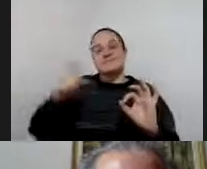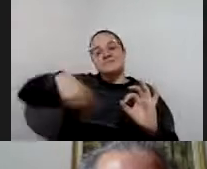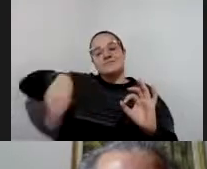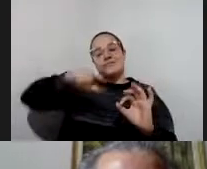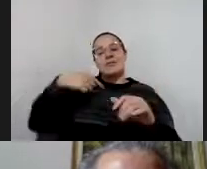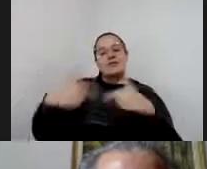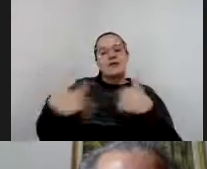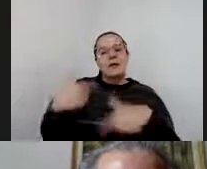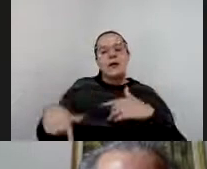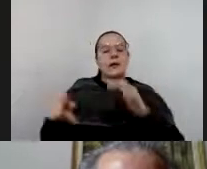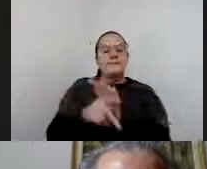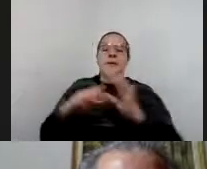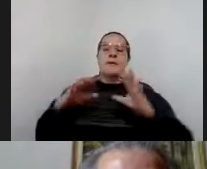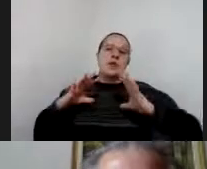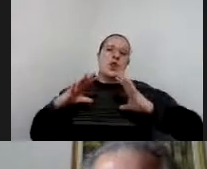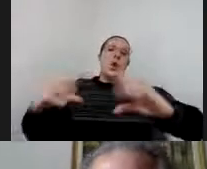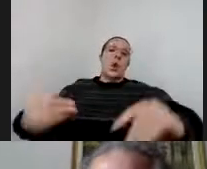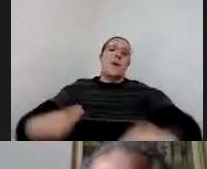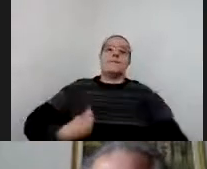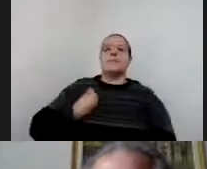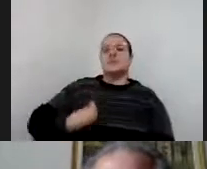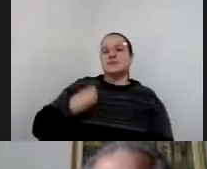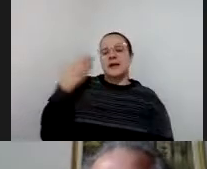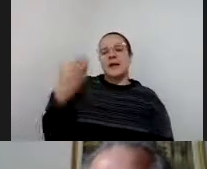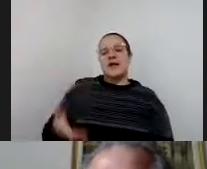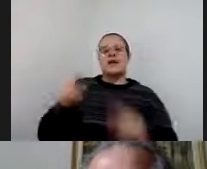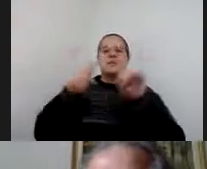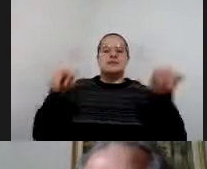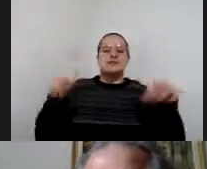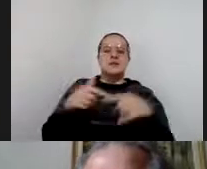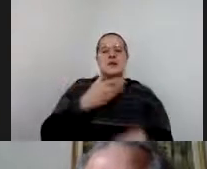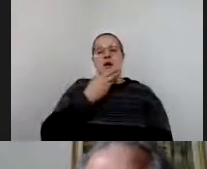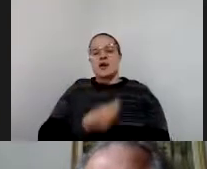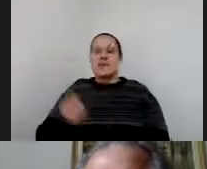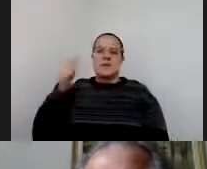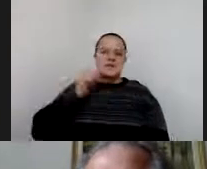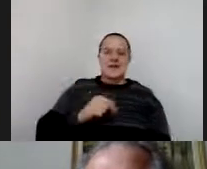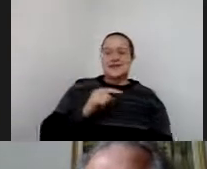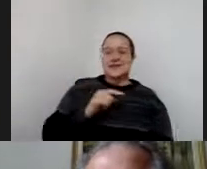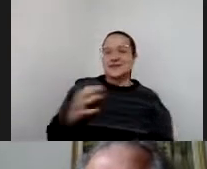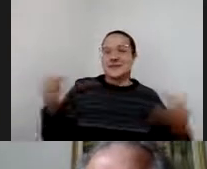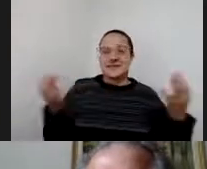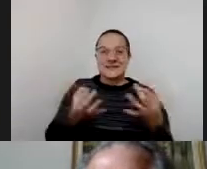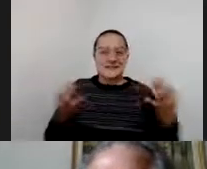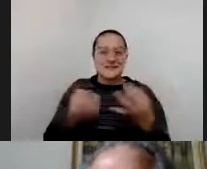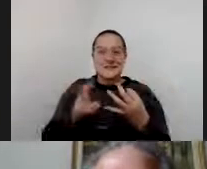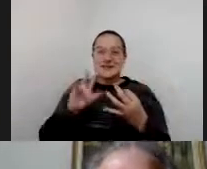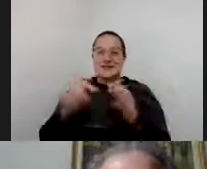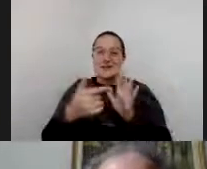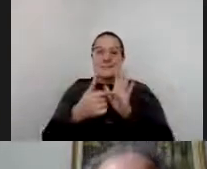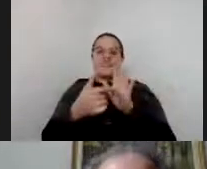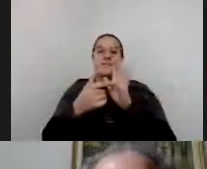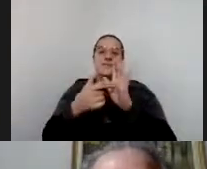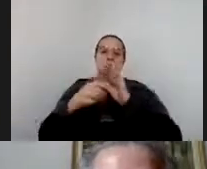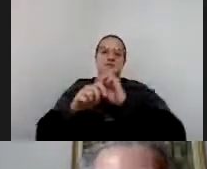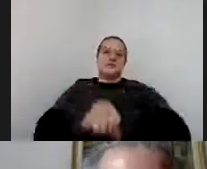de todos que estão nessa sala, homens e mulheres, com certeza nós vamos dar uma demonstração